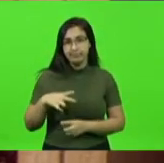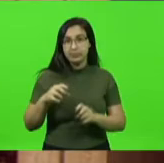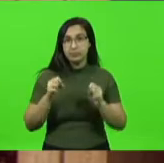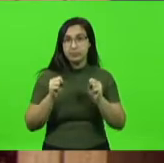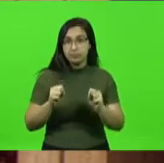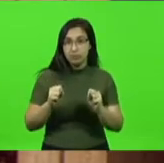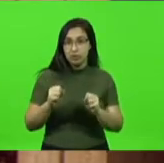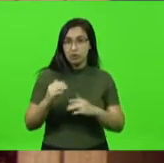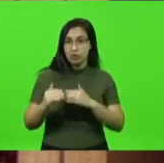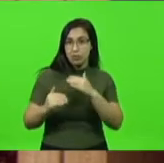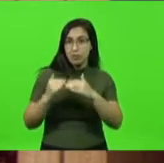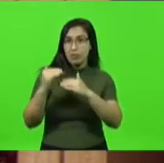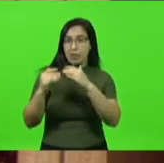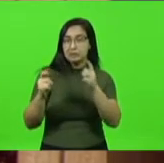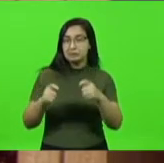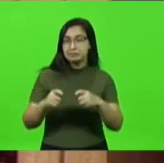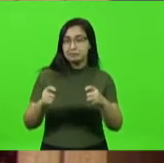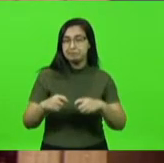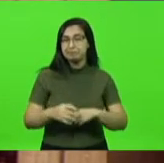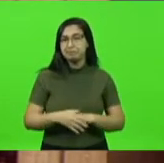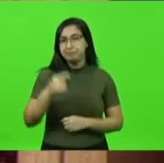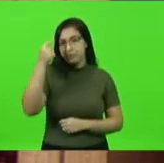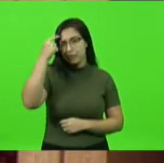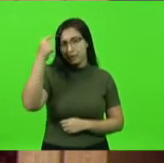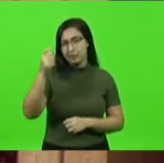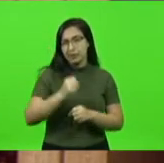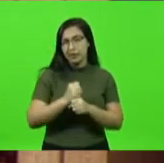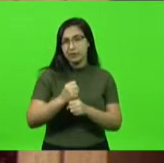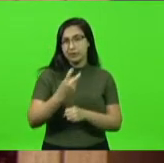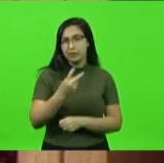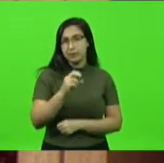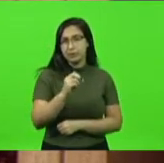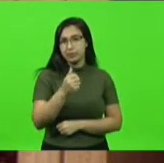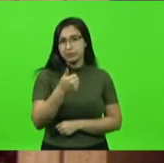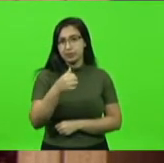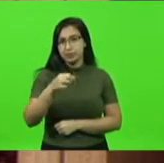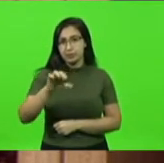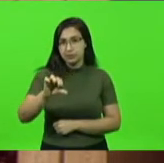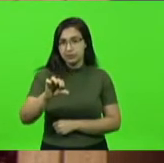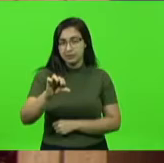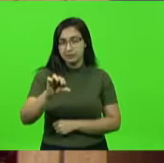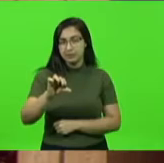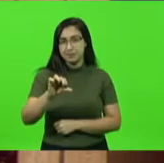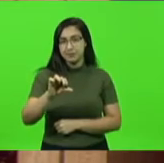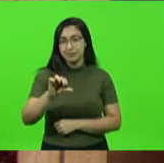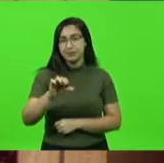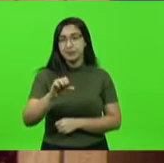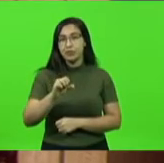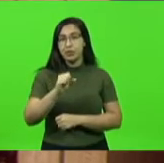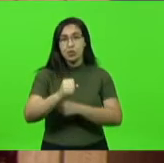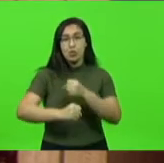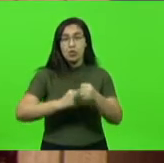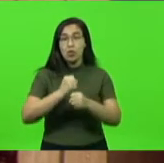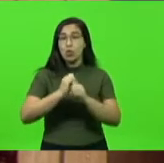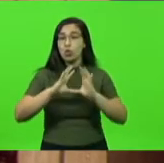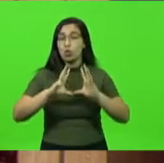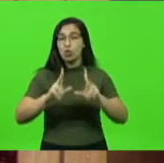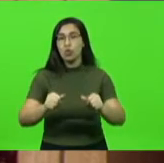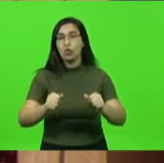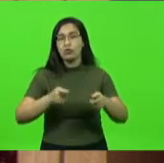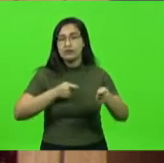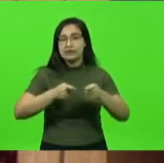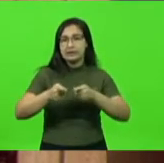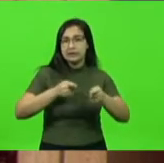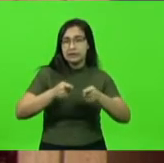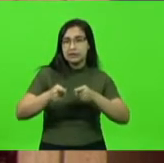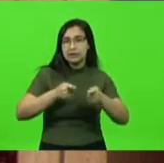avançar. Eu quero lembrar aqui que em 2019, o ano inteiro de negociações da